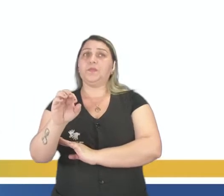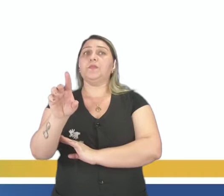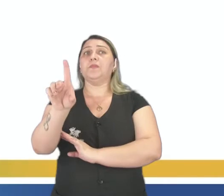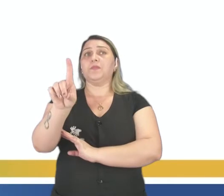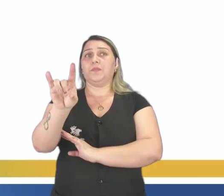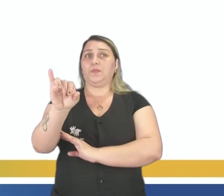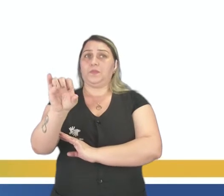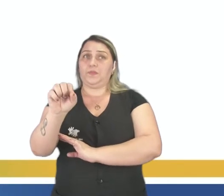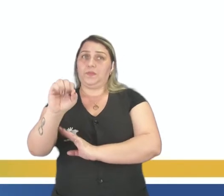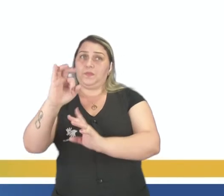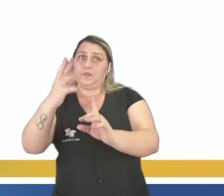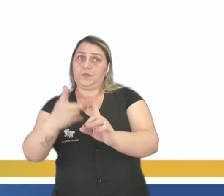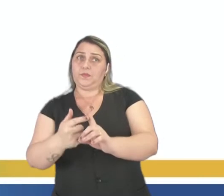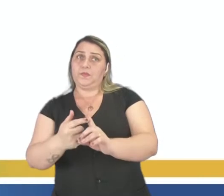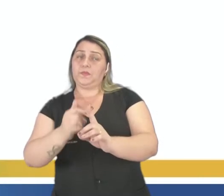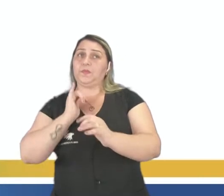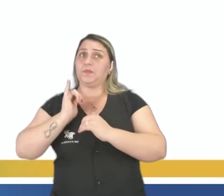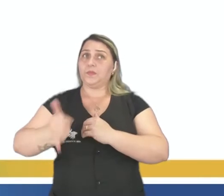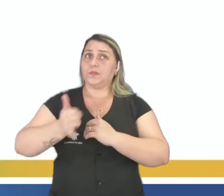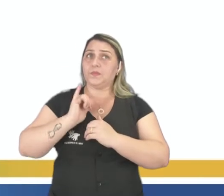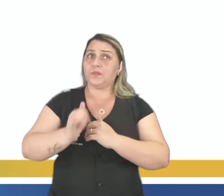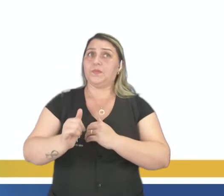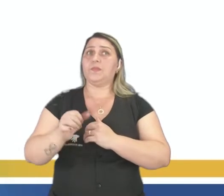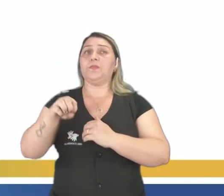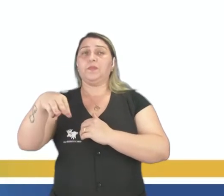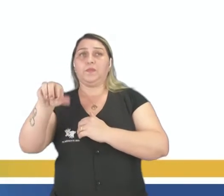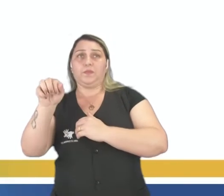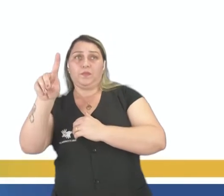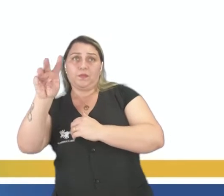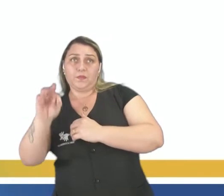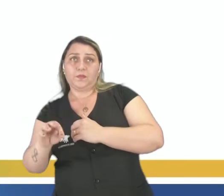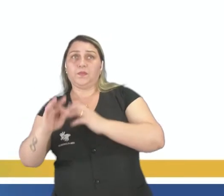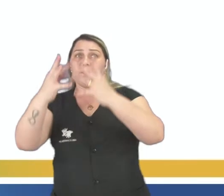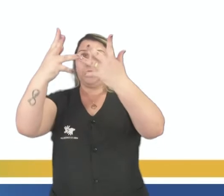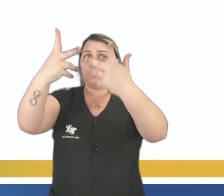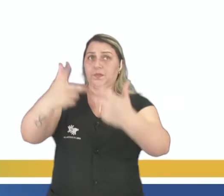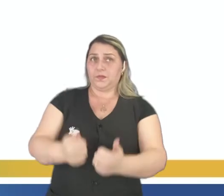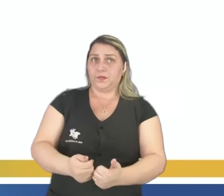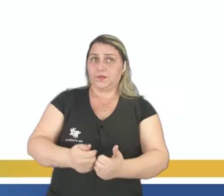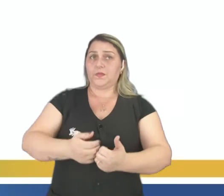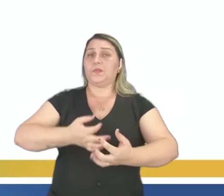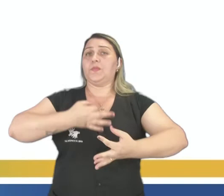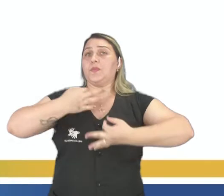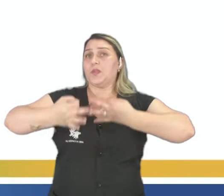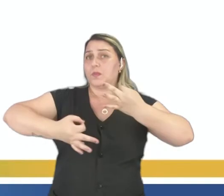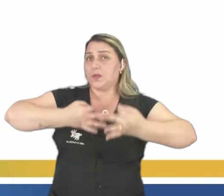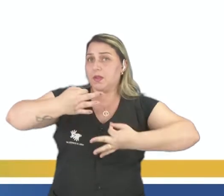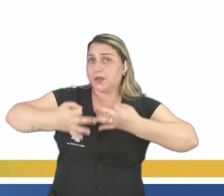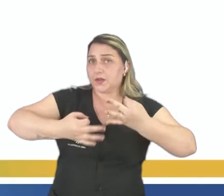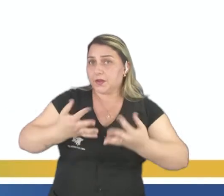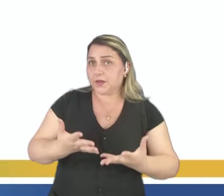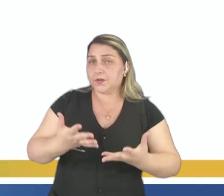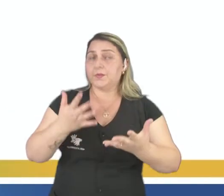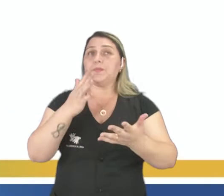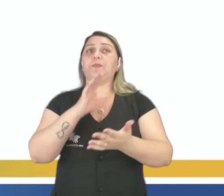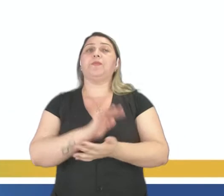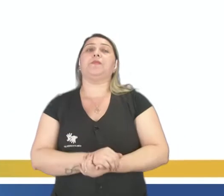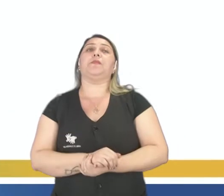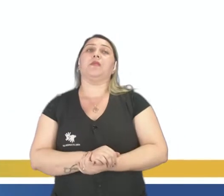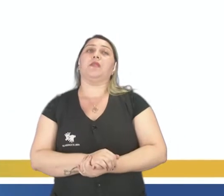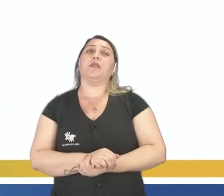descritivo, narrativo, cautelar e explicativo. Vamos voltar um slide aqui. Isso,